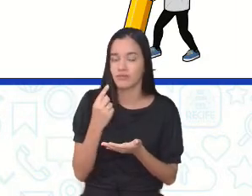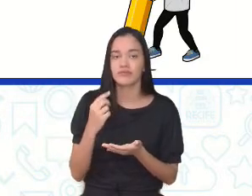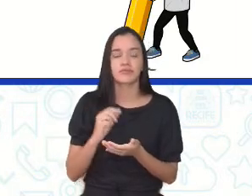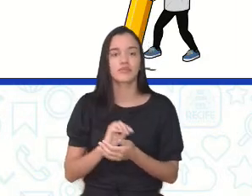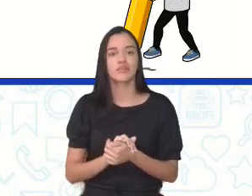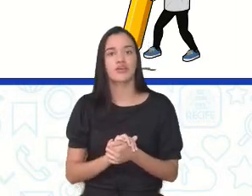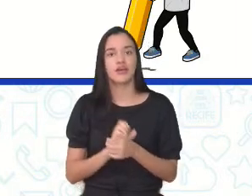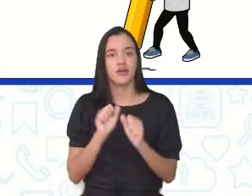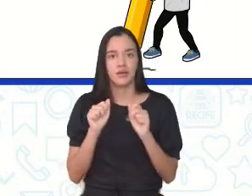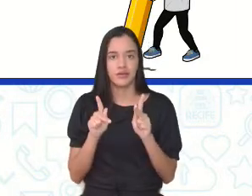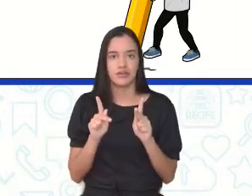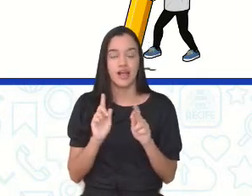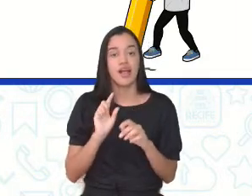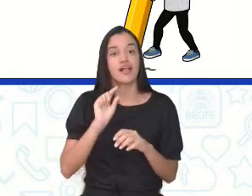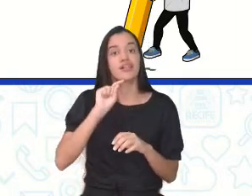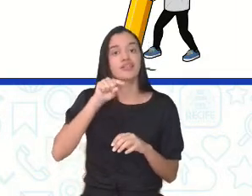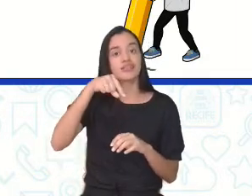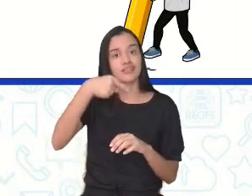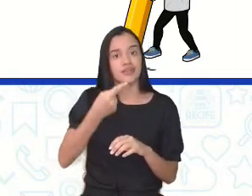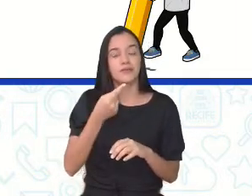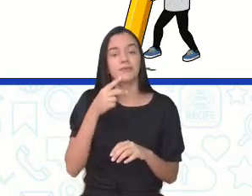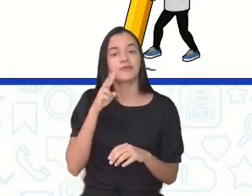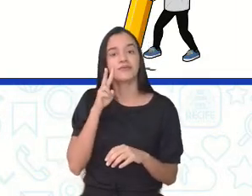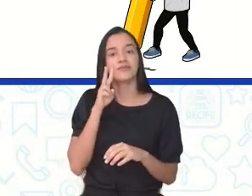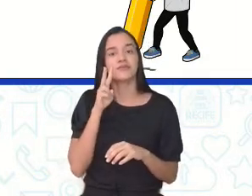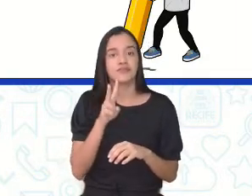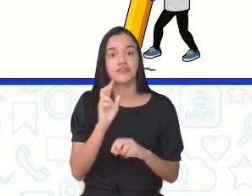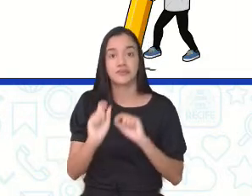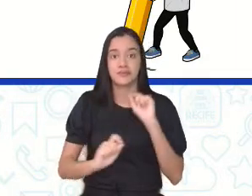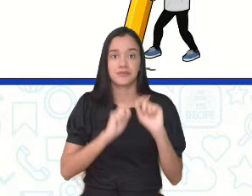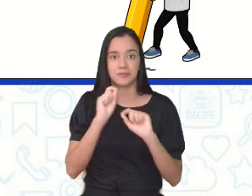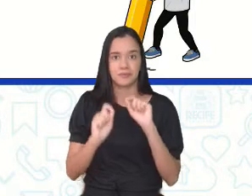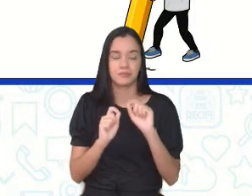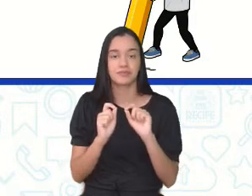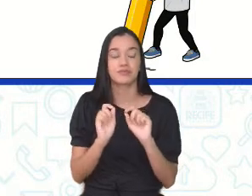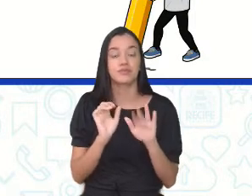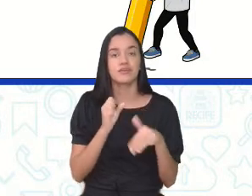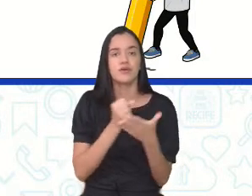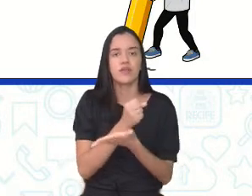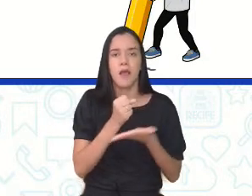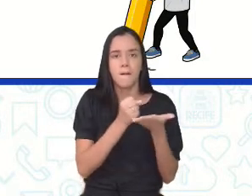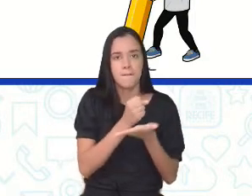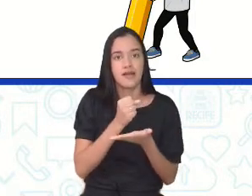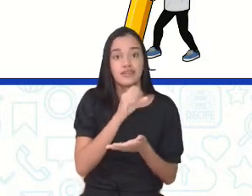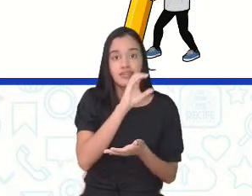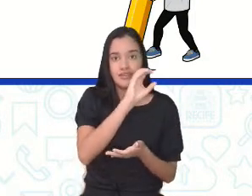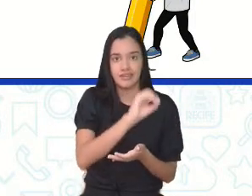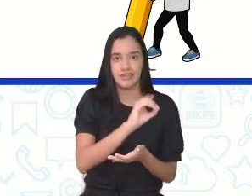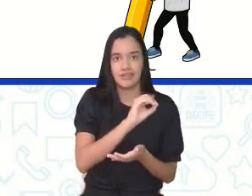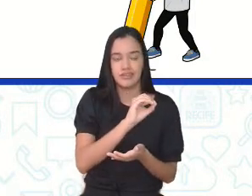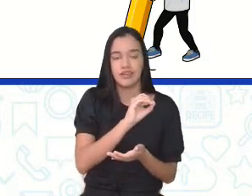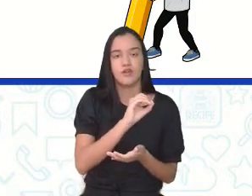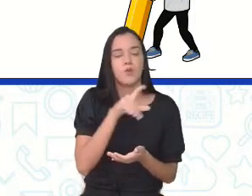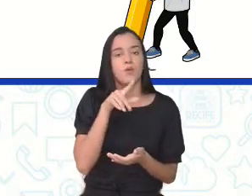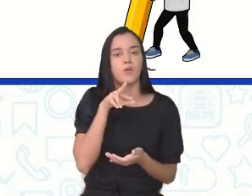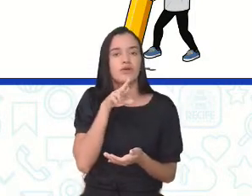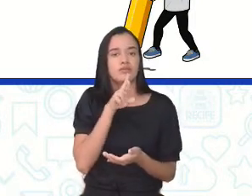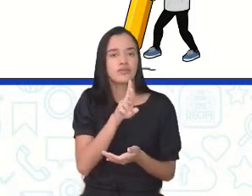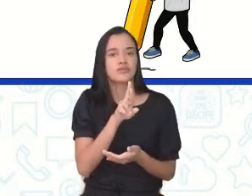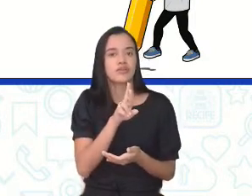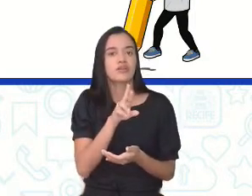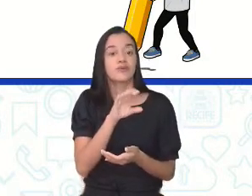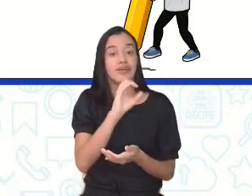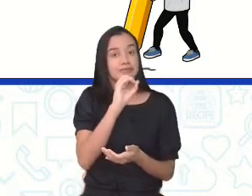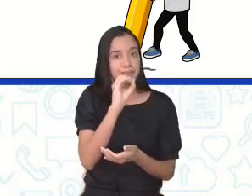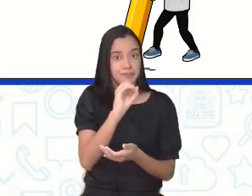Belezinha? Depois, a gente viu aí que quando a base for 0, o resultado vai ser